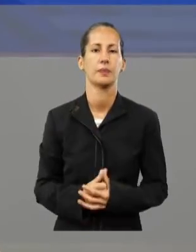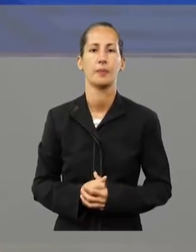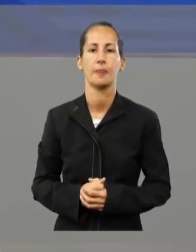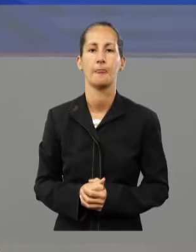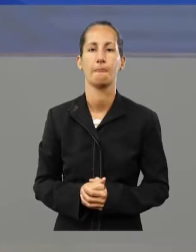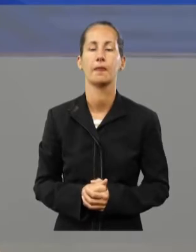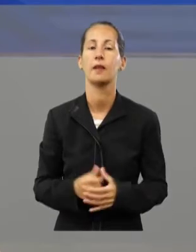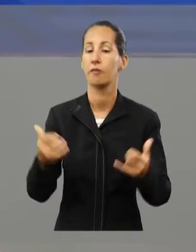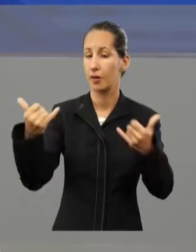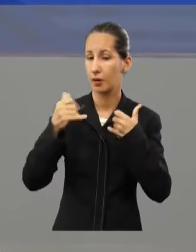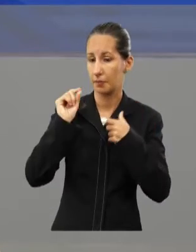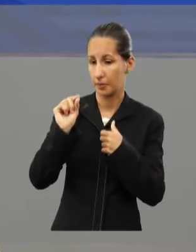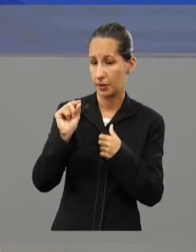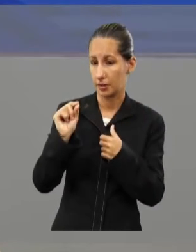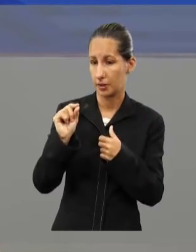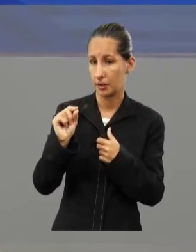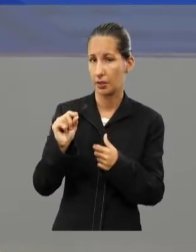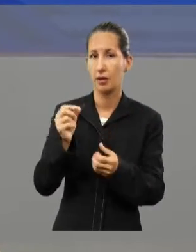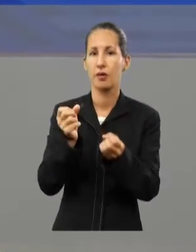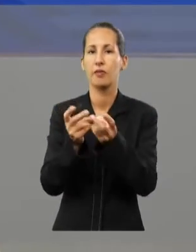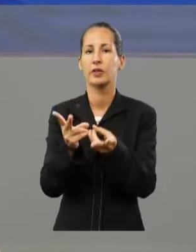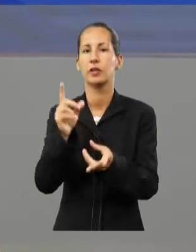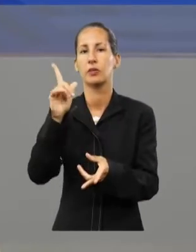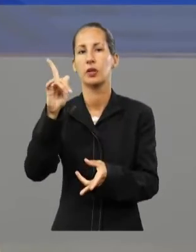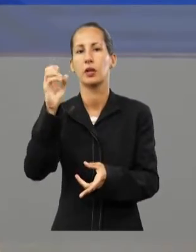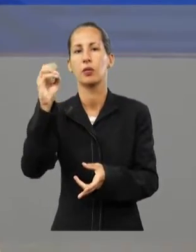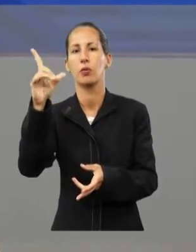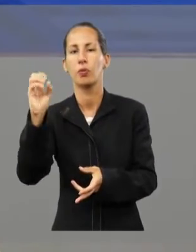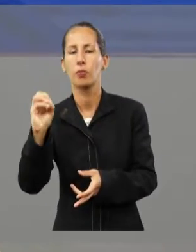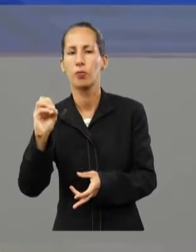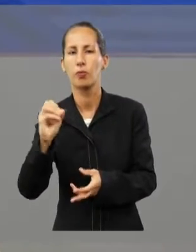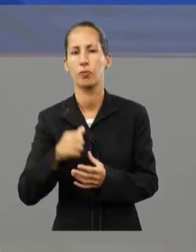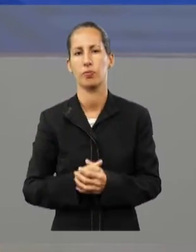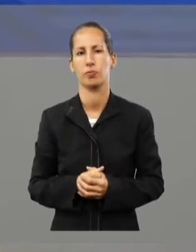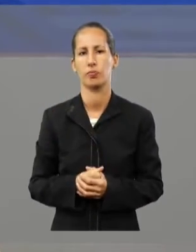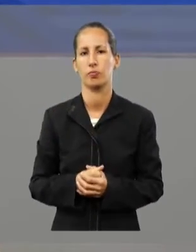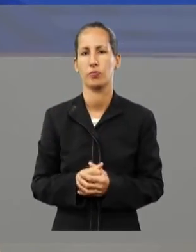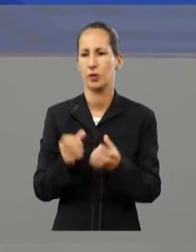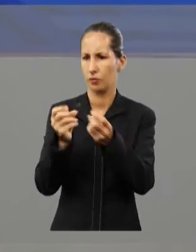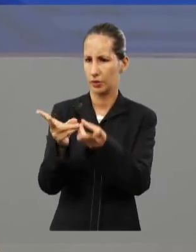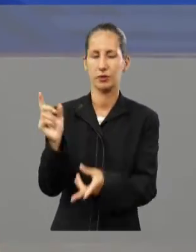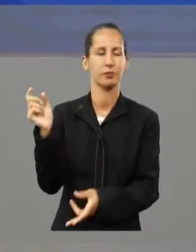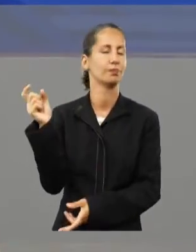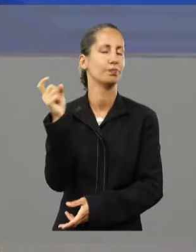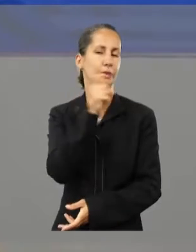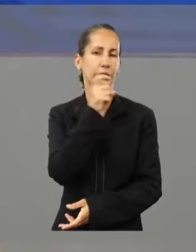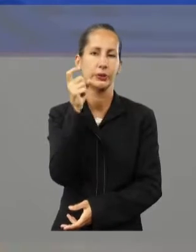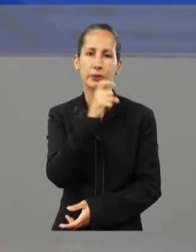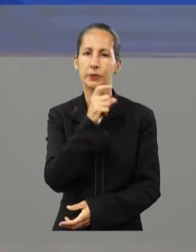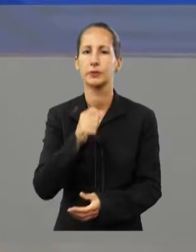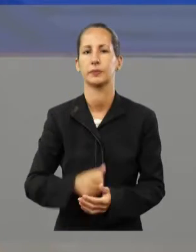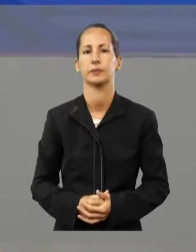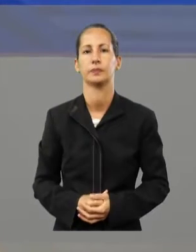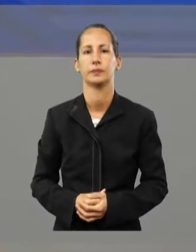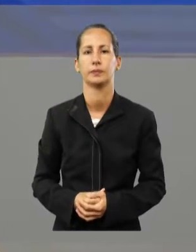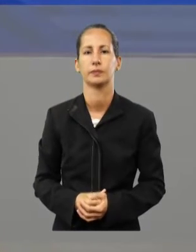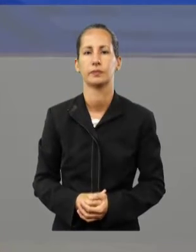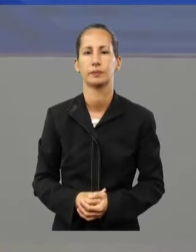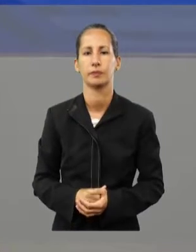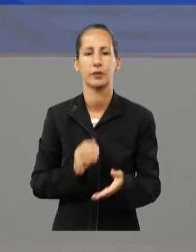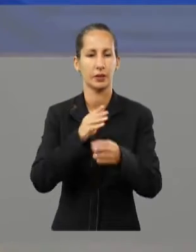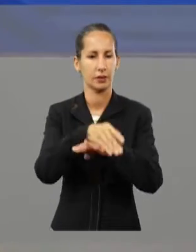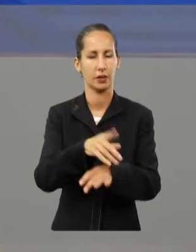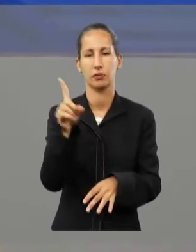marca. Aí o que disseram, Dagô foi vendido. Foi o comentário. Dagô vendido. Mentira. Não deixaram